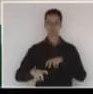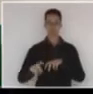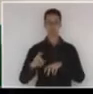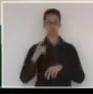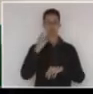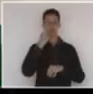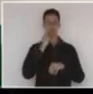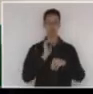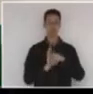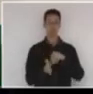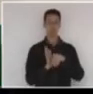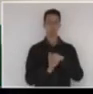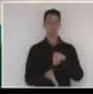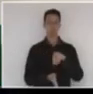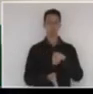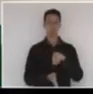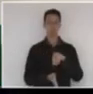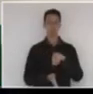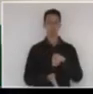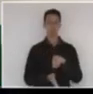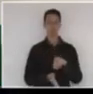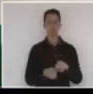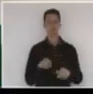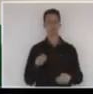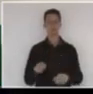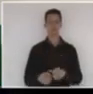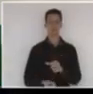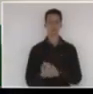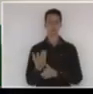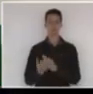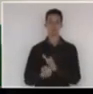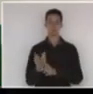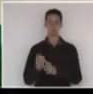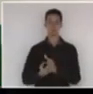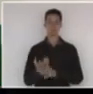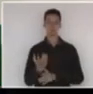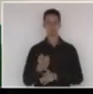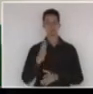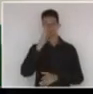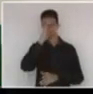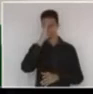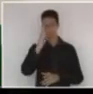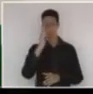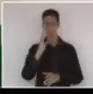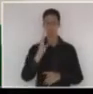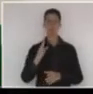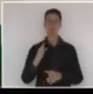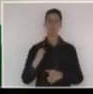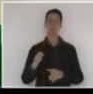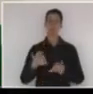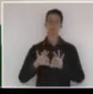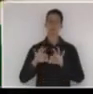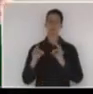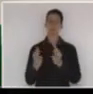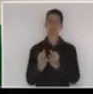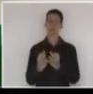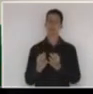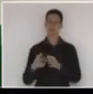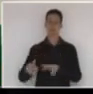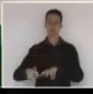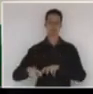o cultivo é predominante na agricultura familiar em pequenas propriedades que é o